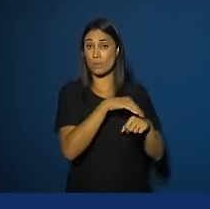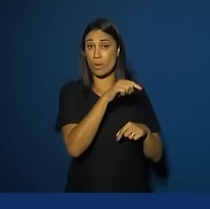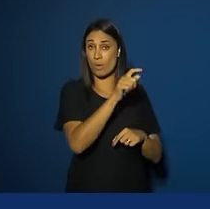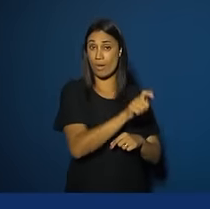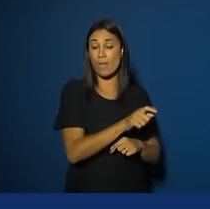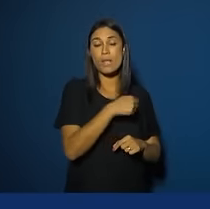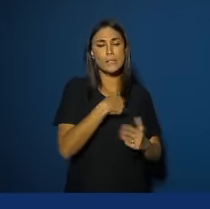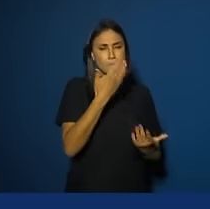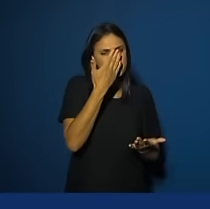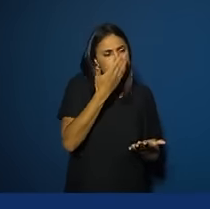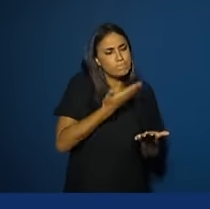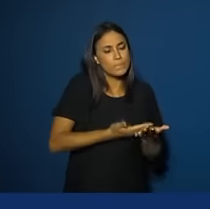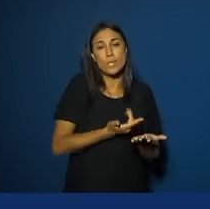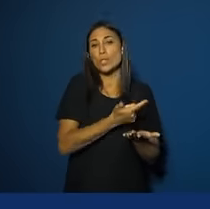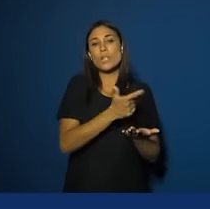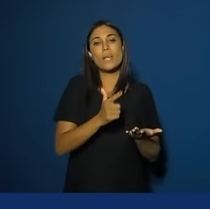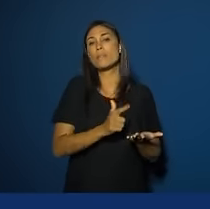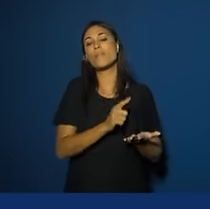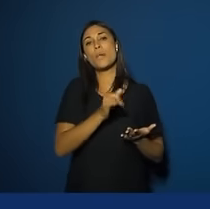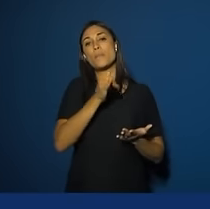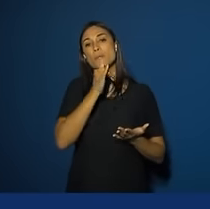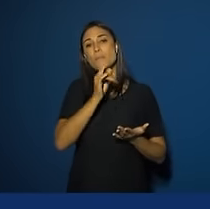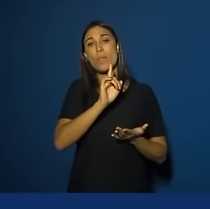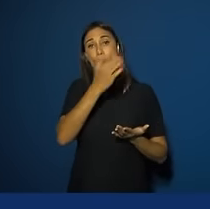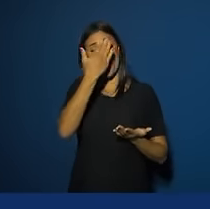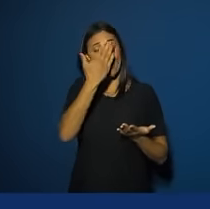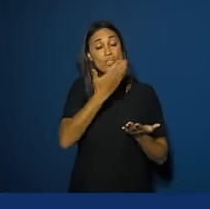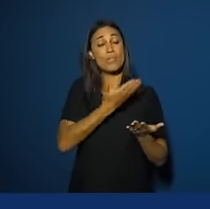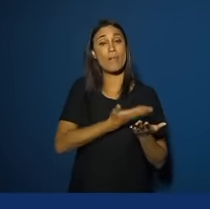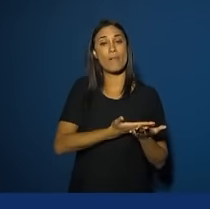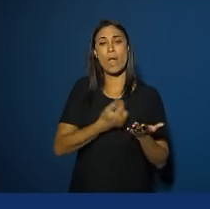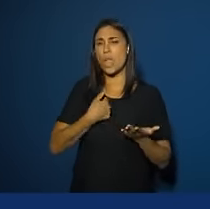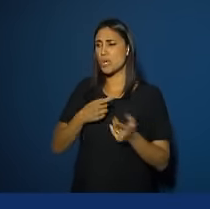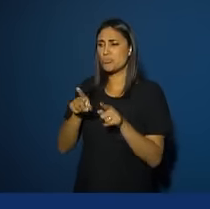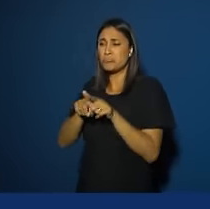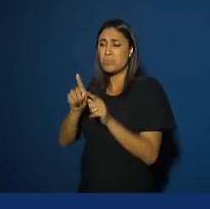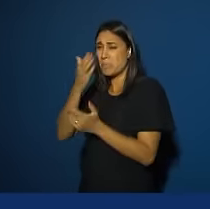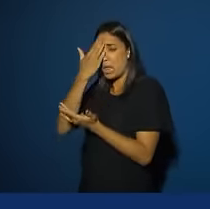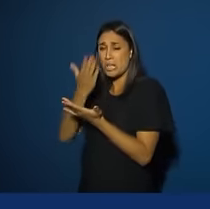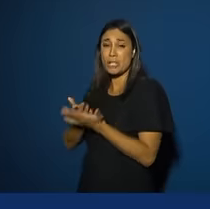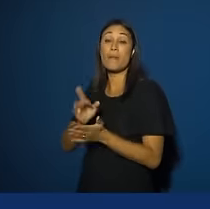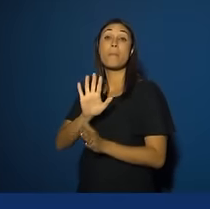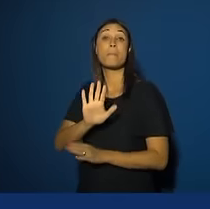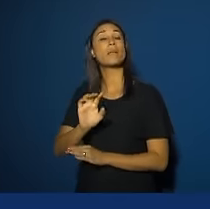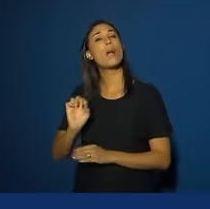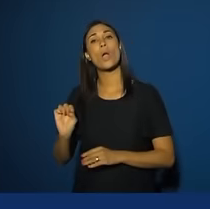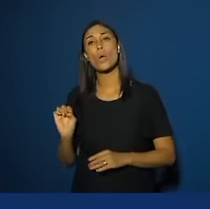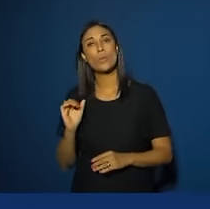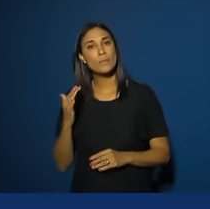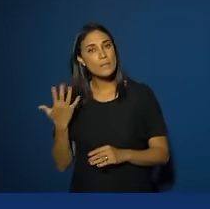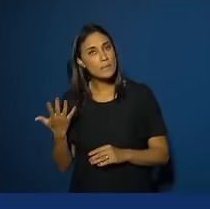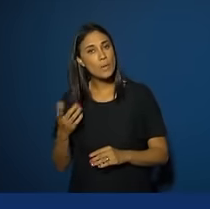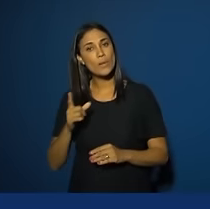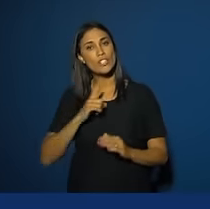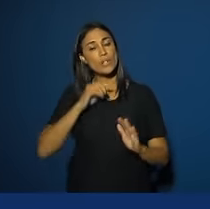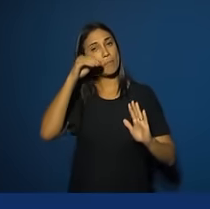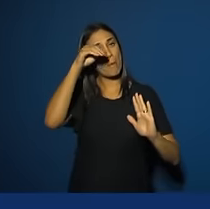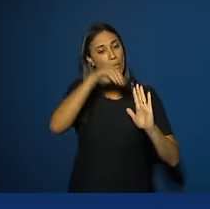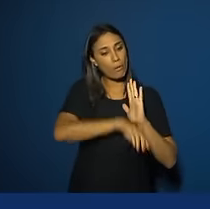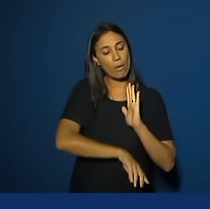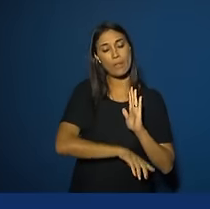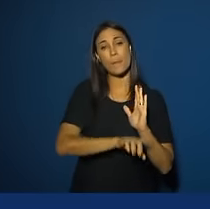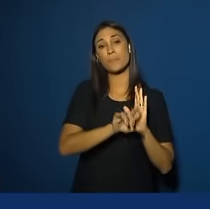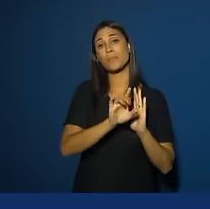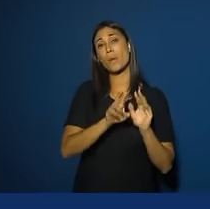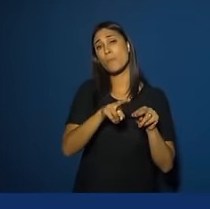muito convicto que não ia ter soft land, que não acreditava. Eu também não acreditava. Aconteceu. A gente teve uma queda muito grande,